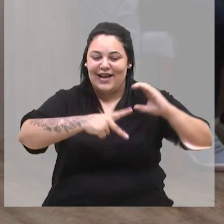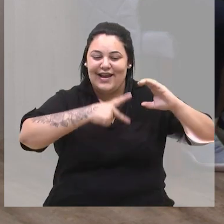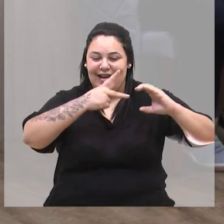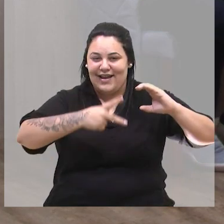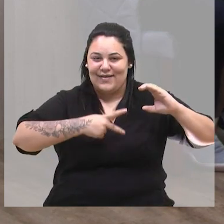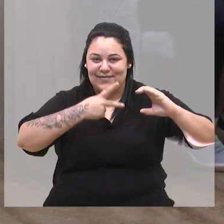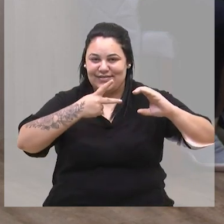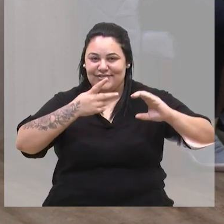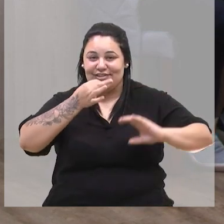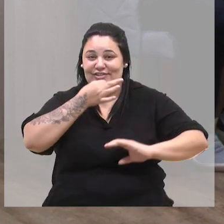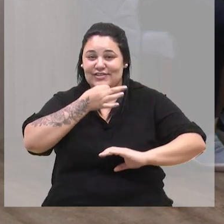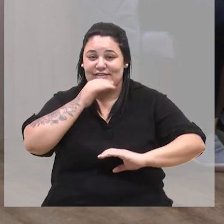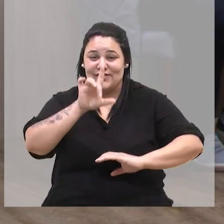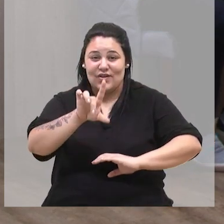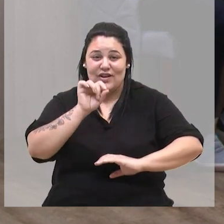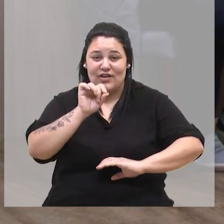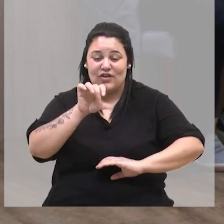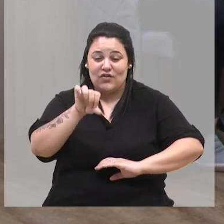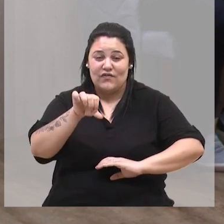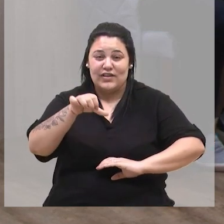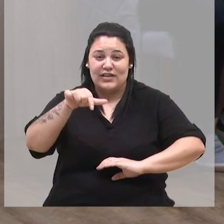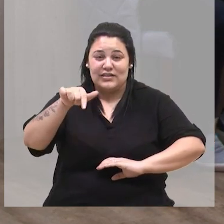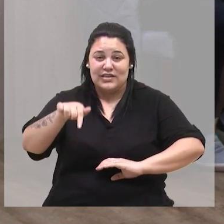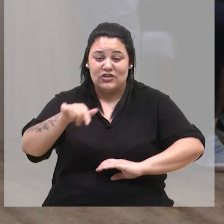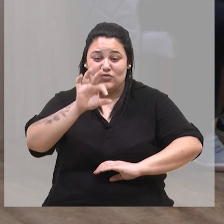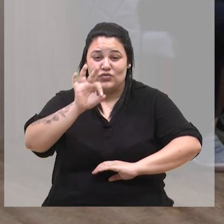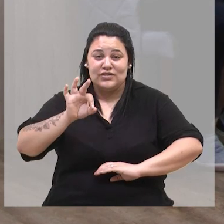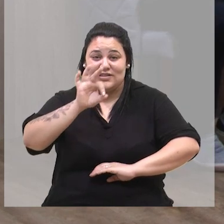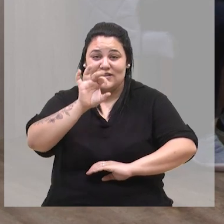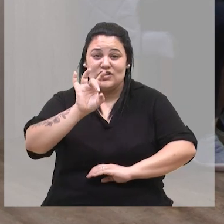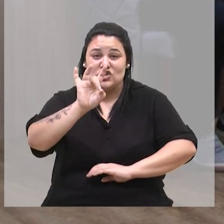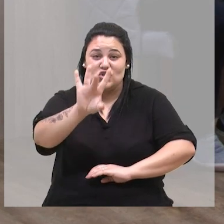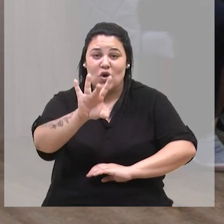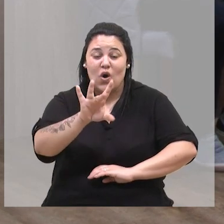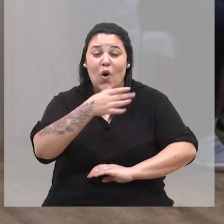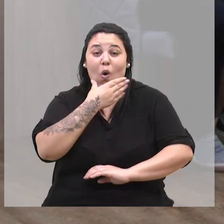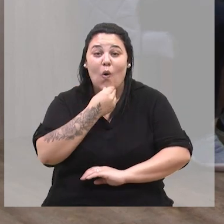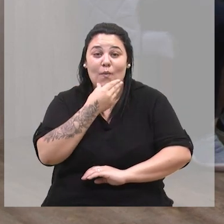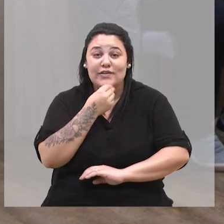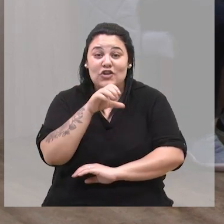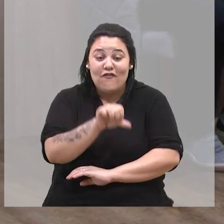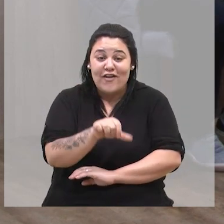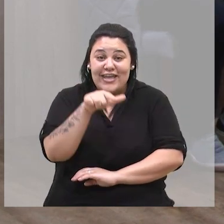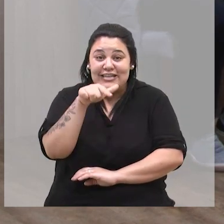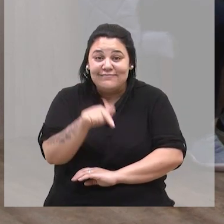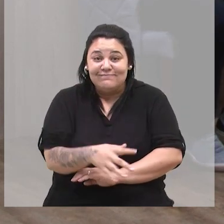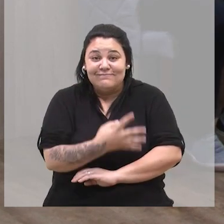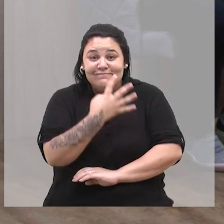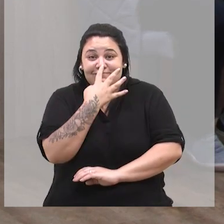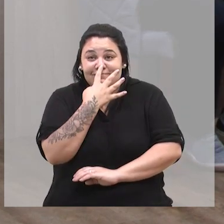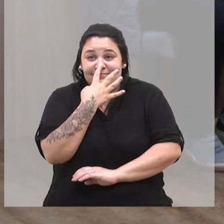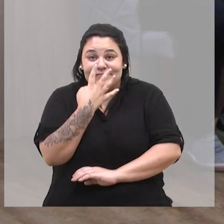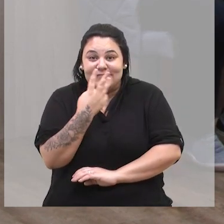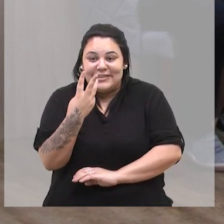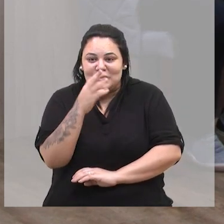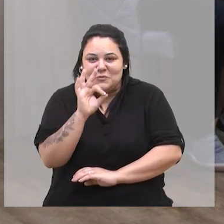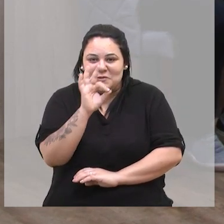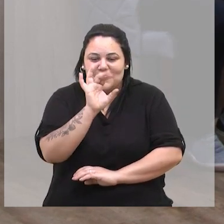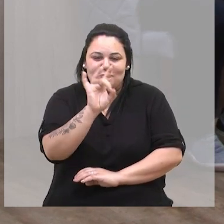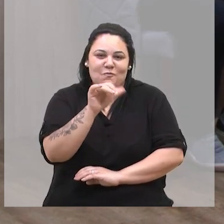de Caxias elegeu 97% foram homens. 97%. 3% foram